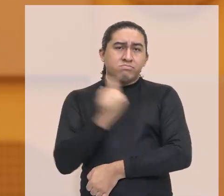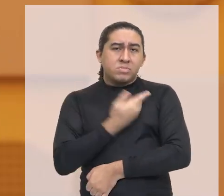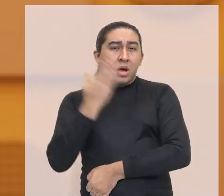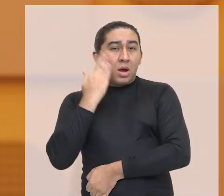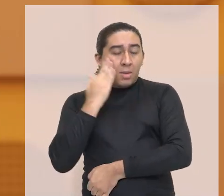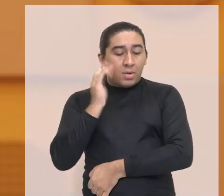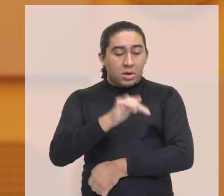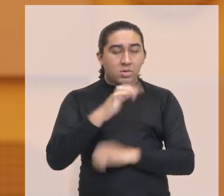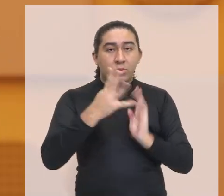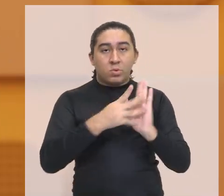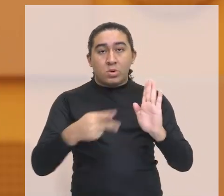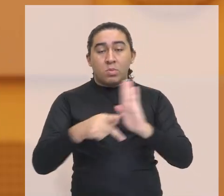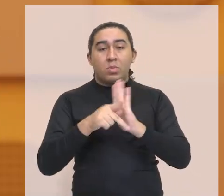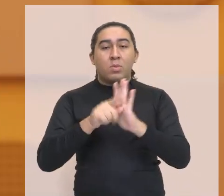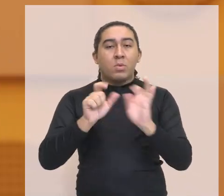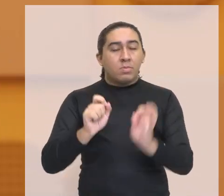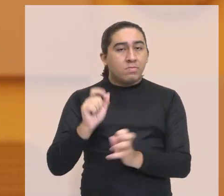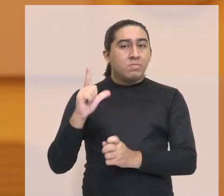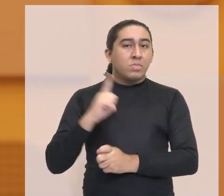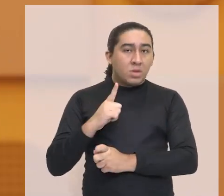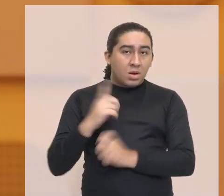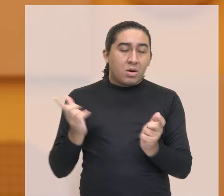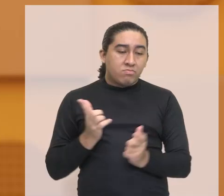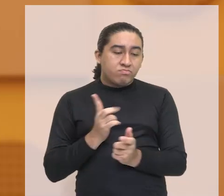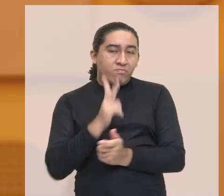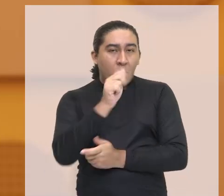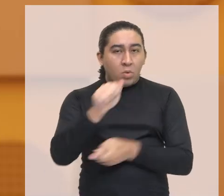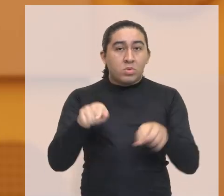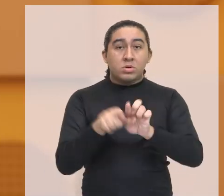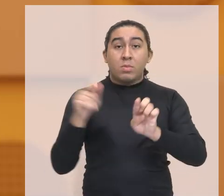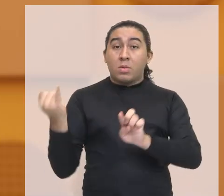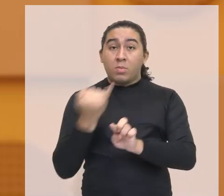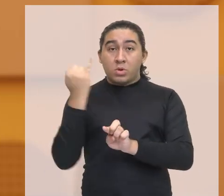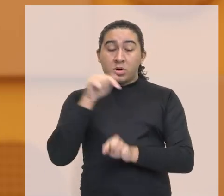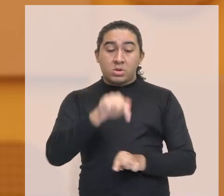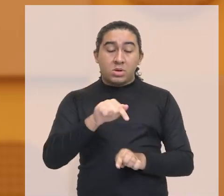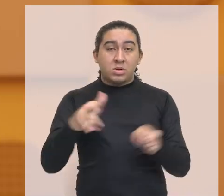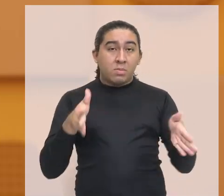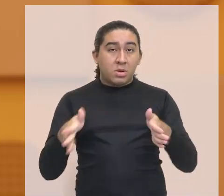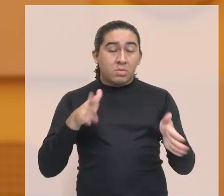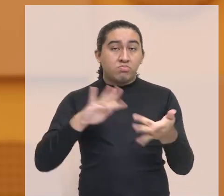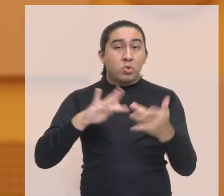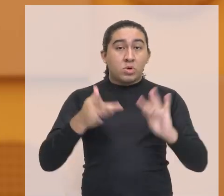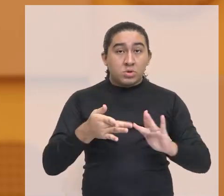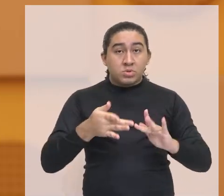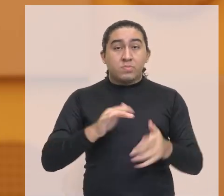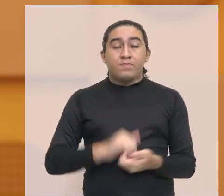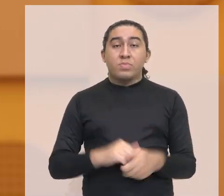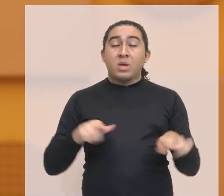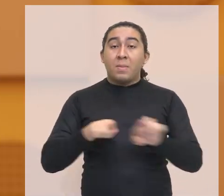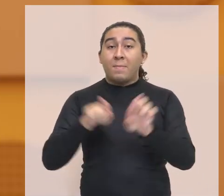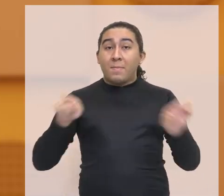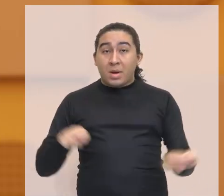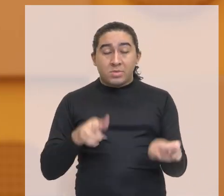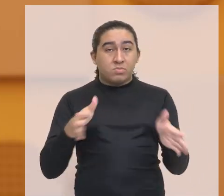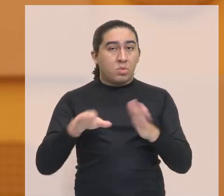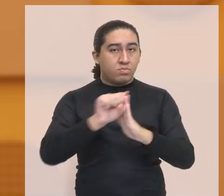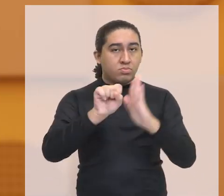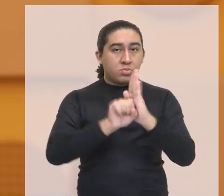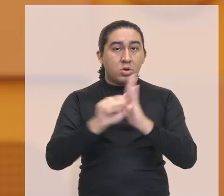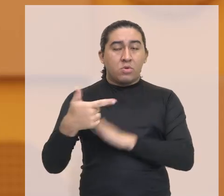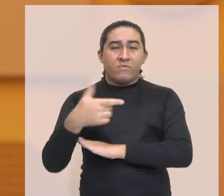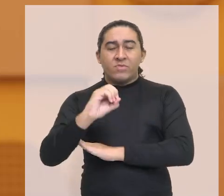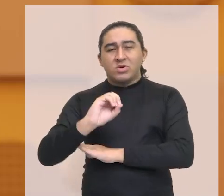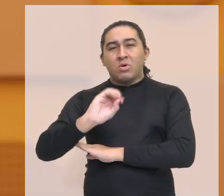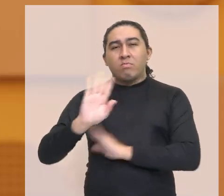socialista chinês é o que mais tem força e relevância no cenário mundial. Mas durante todo o século XX,